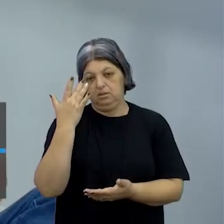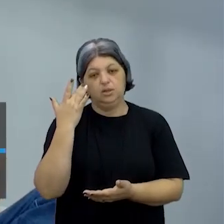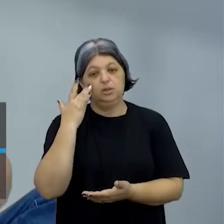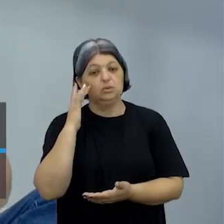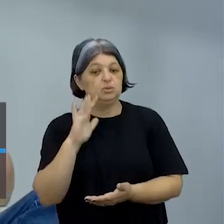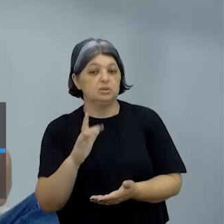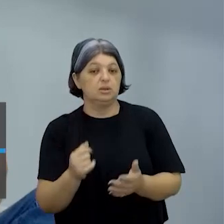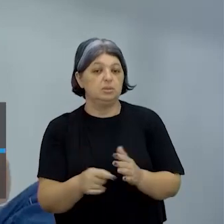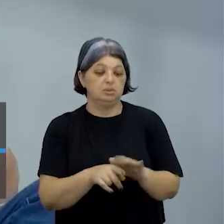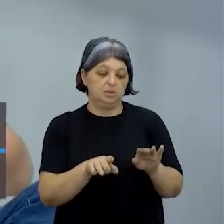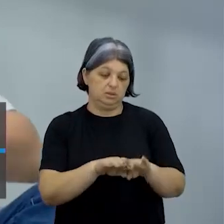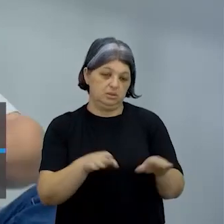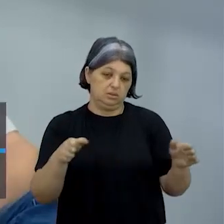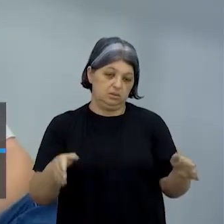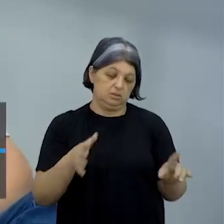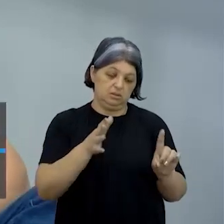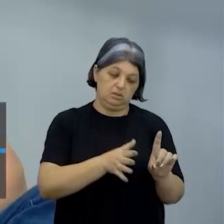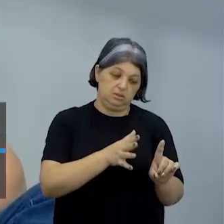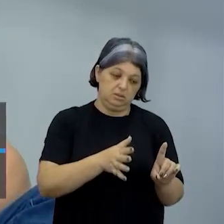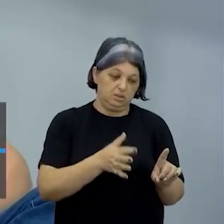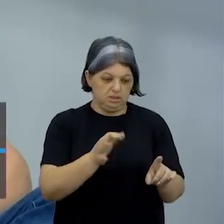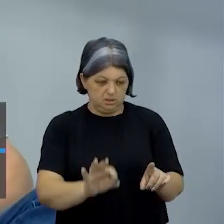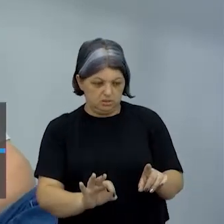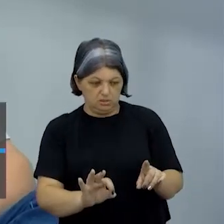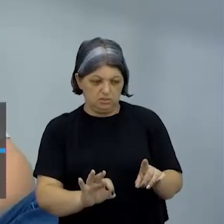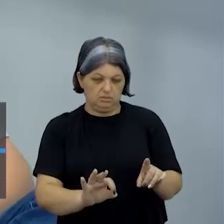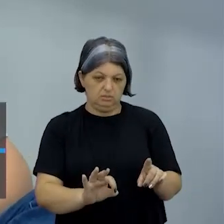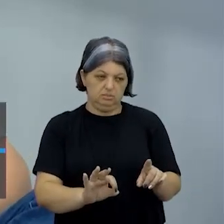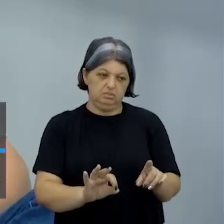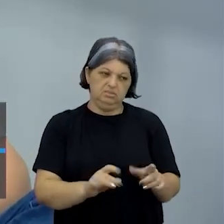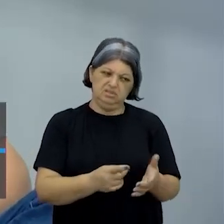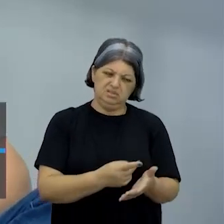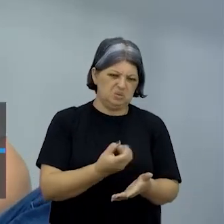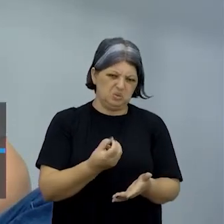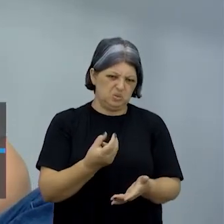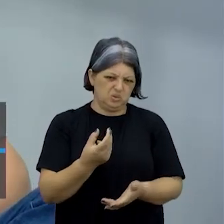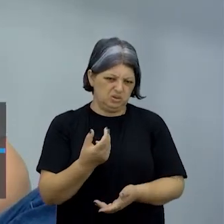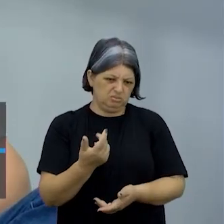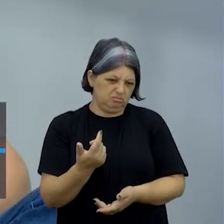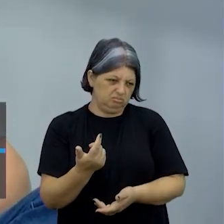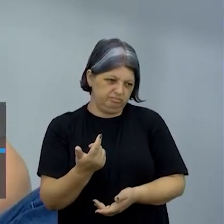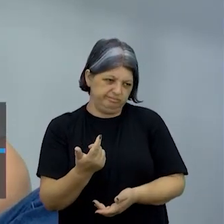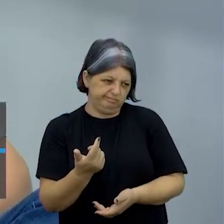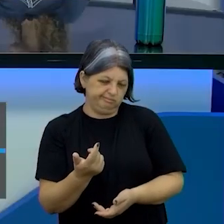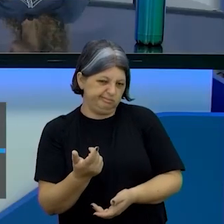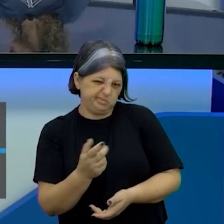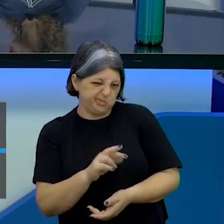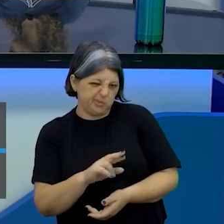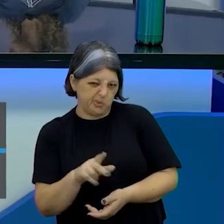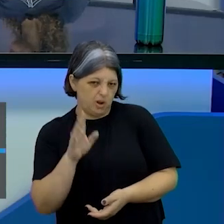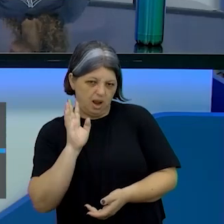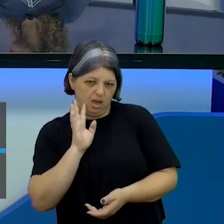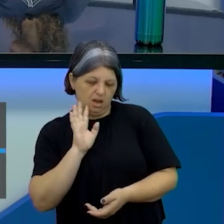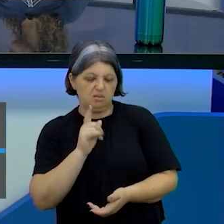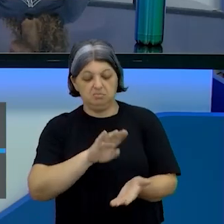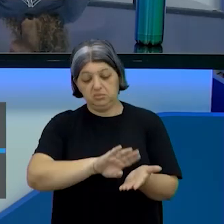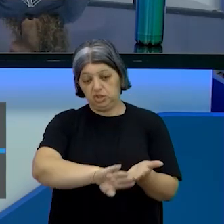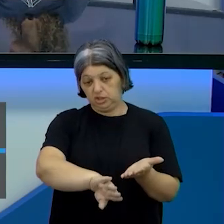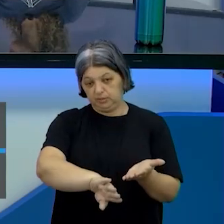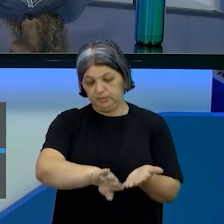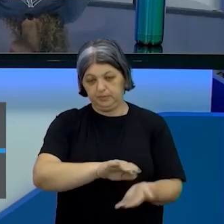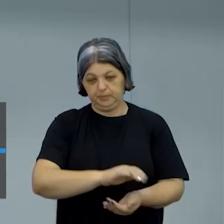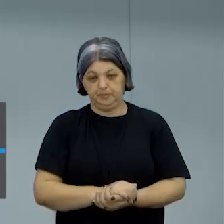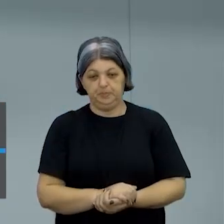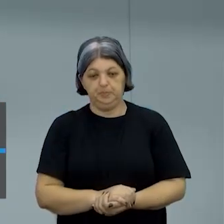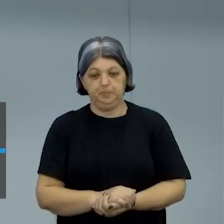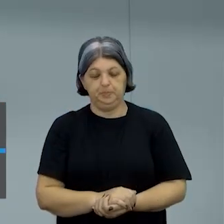tem tentativa e erro, acertou, pô, ficou, não tá legal, tira. E foi o que a gente também comentou. Sim. Como será que... Como